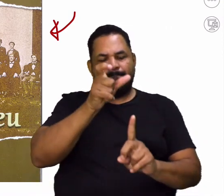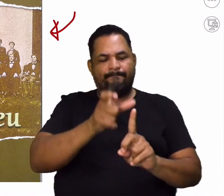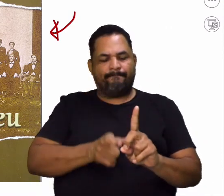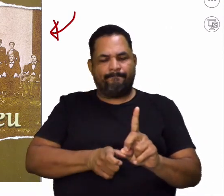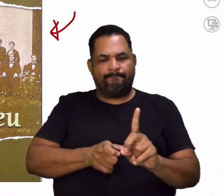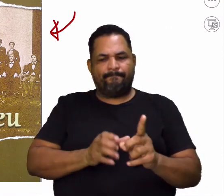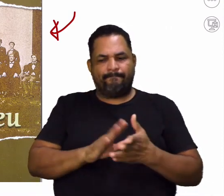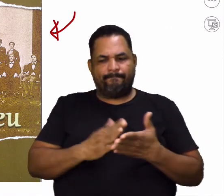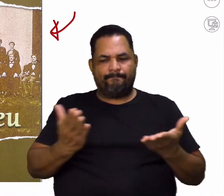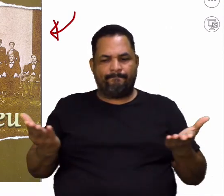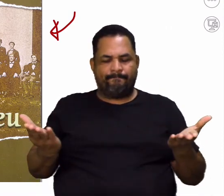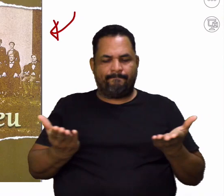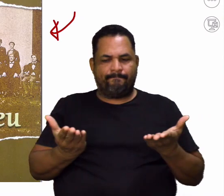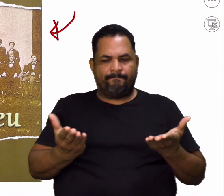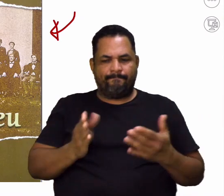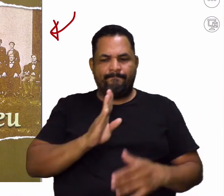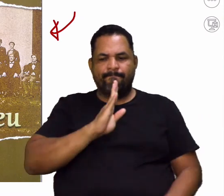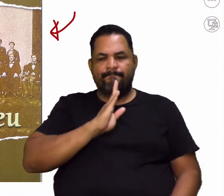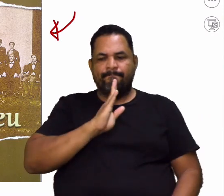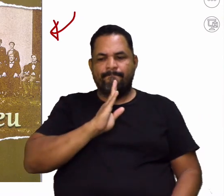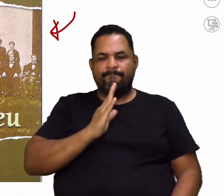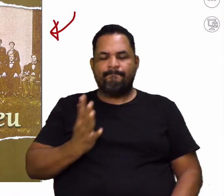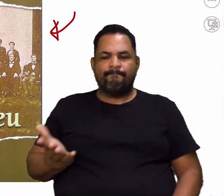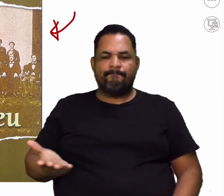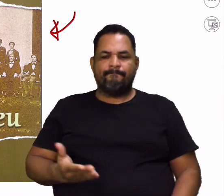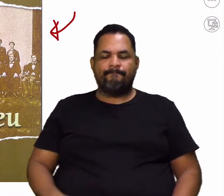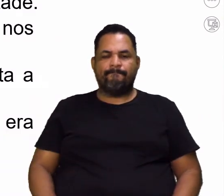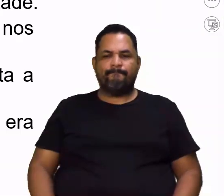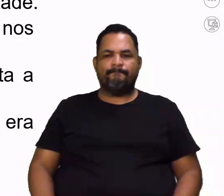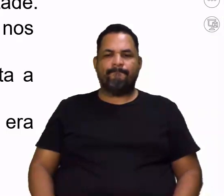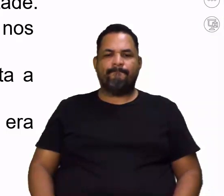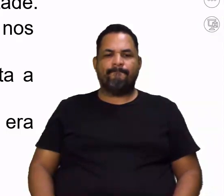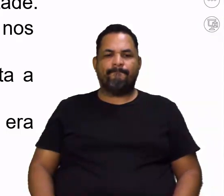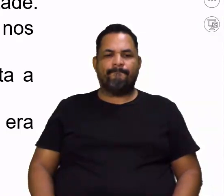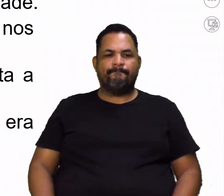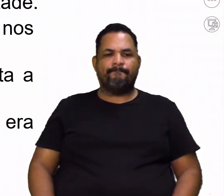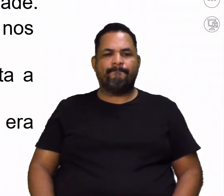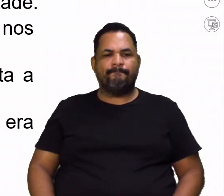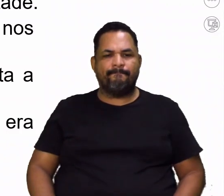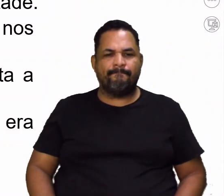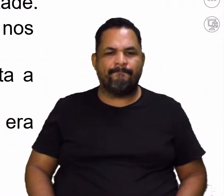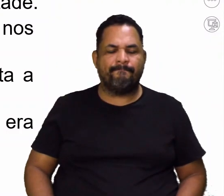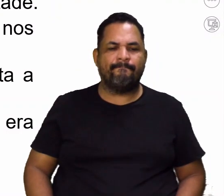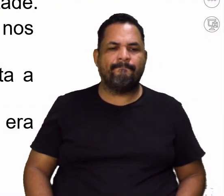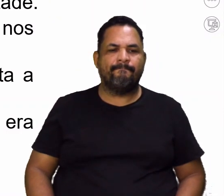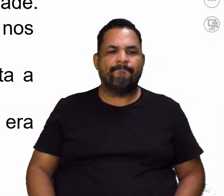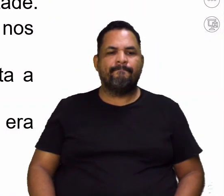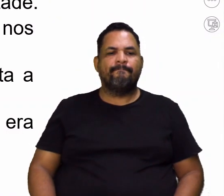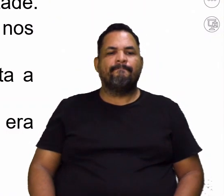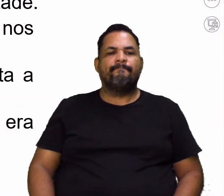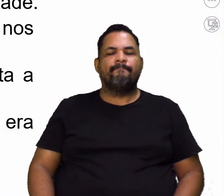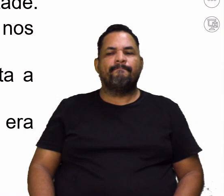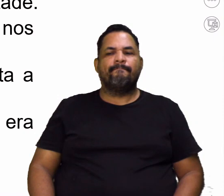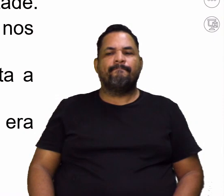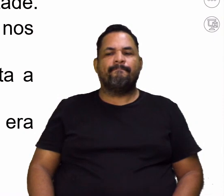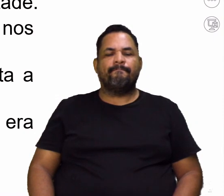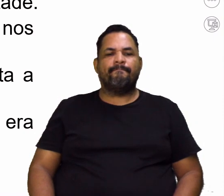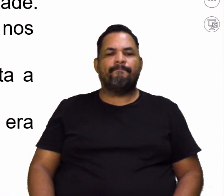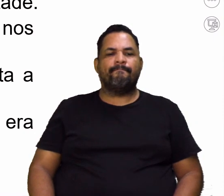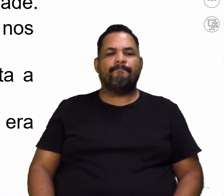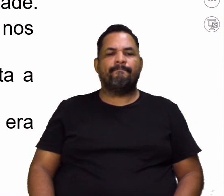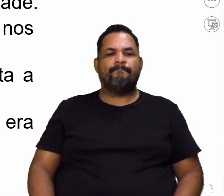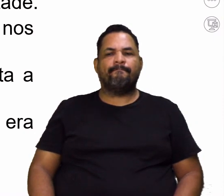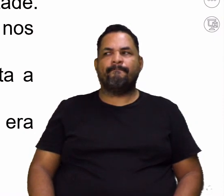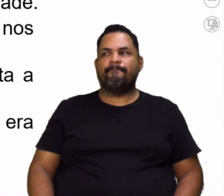de Ateneu tá bom aqui de Raul Pompéia nós temos o seguinte o